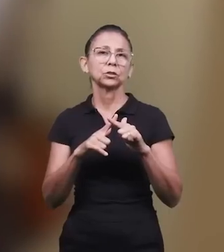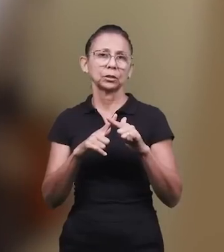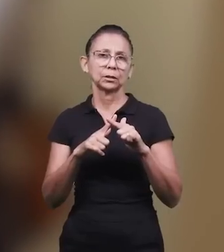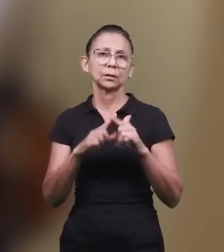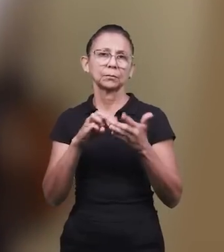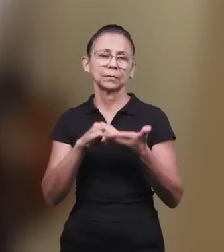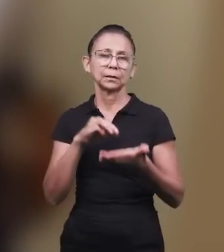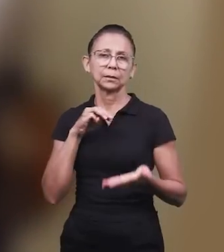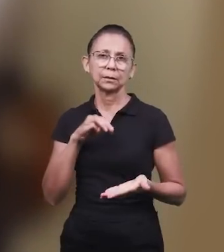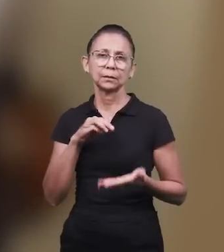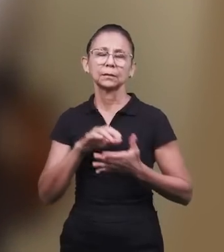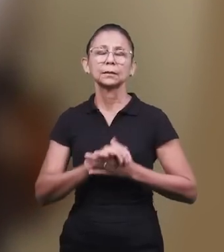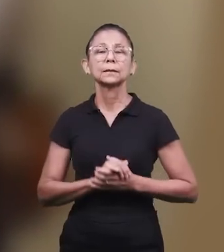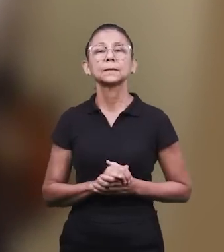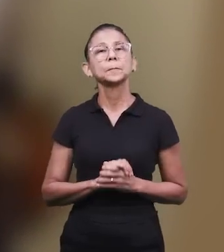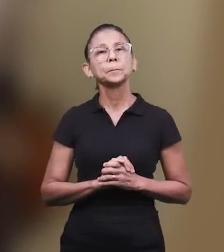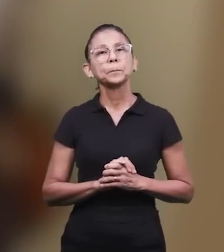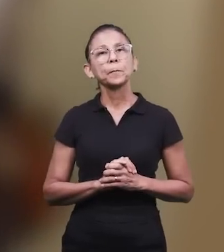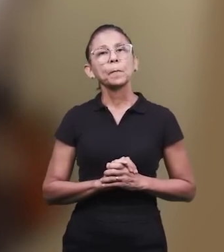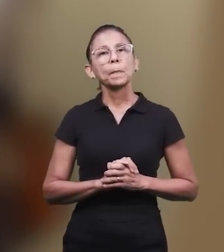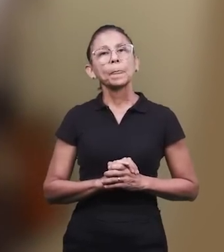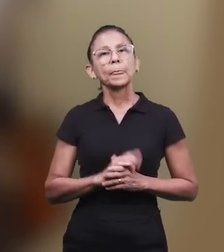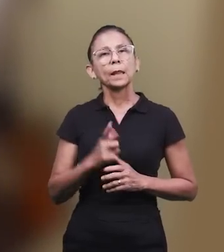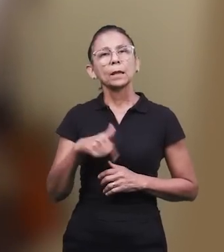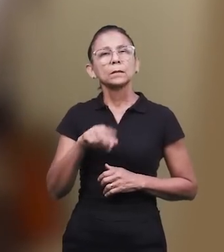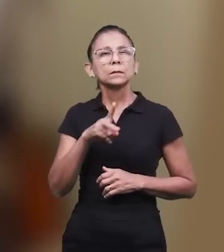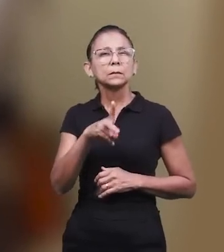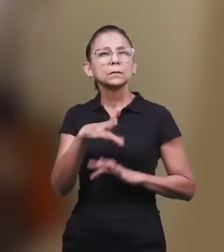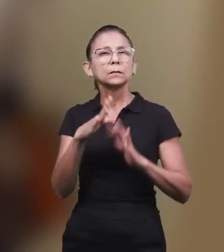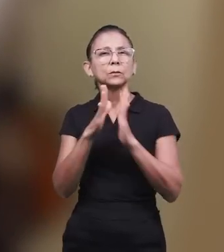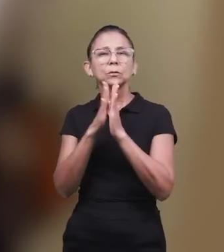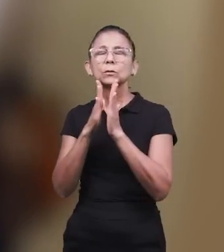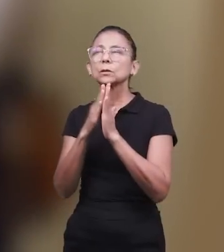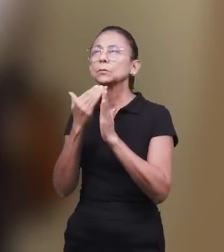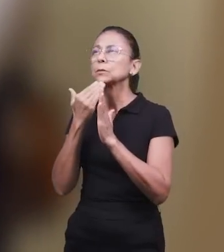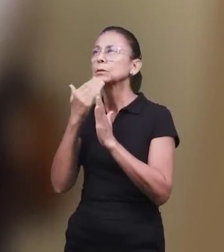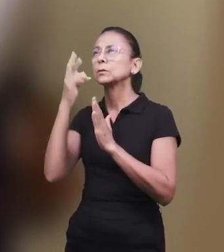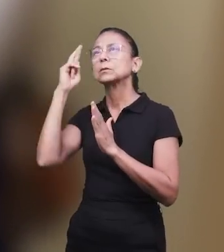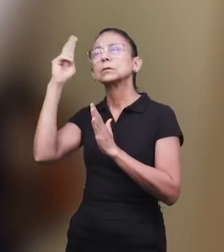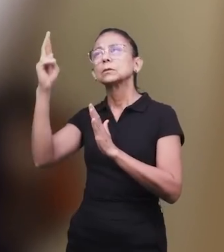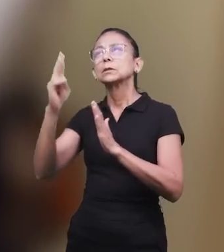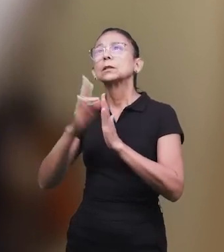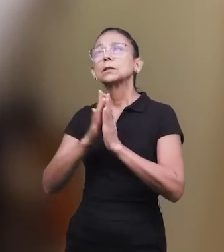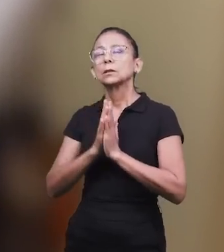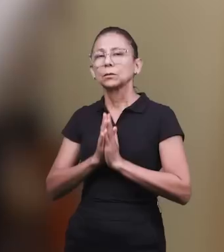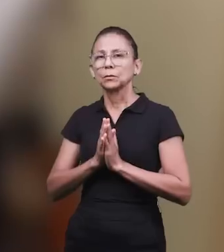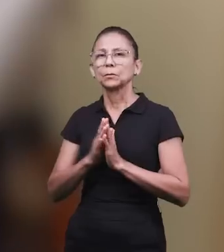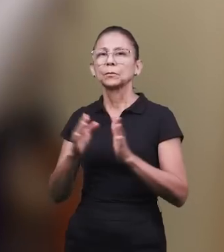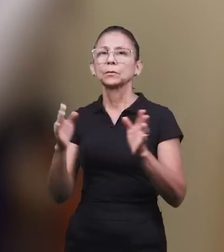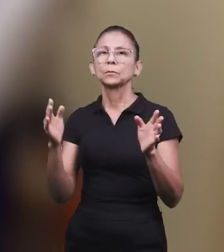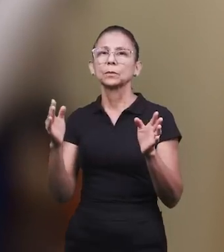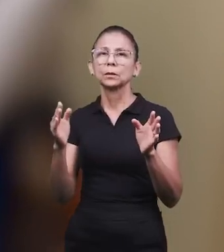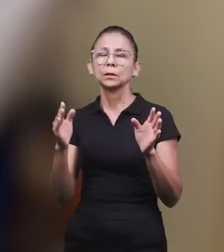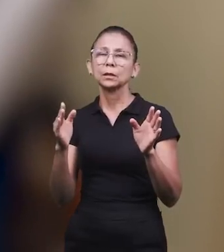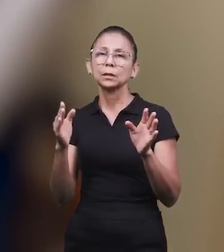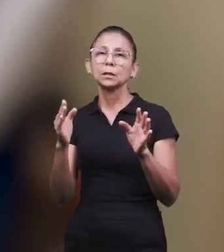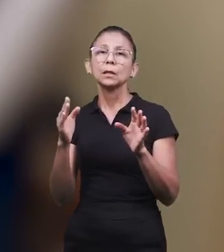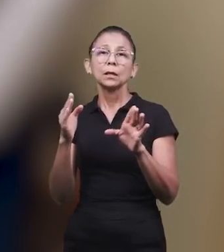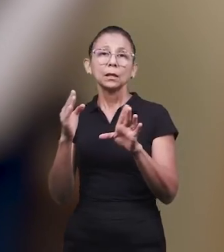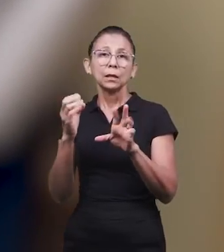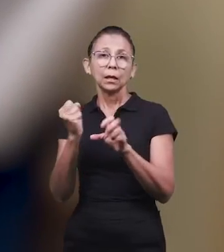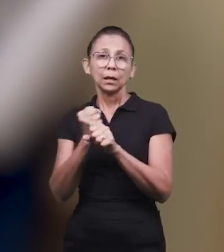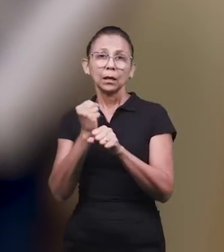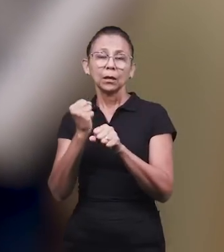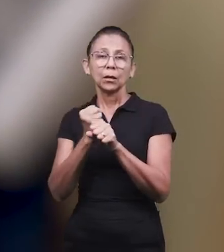Beach, mudei para Naples. E a gente sempre orando e buscando do Senhor para que a obra do Senhor fosse realizada aqui